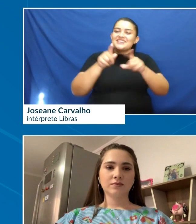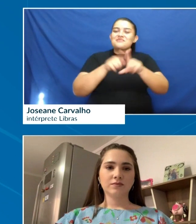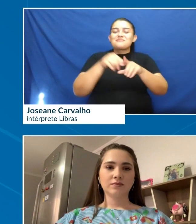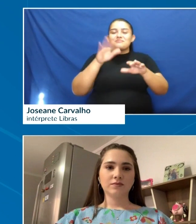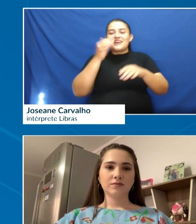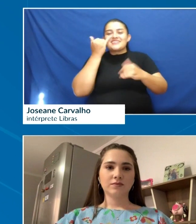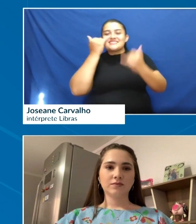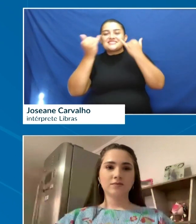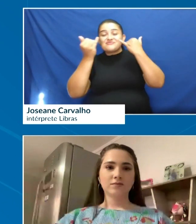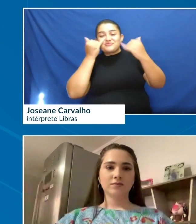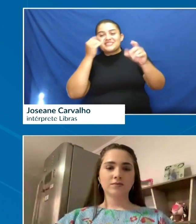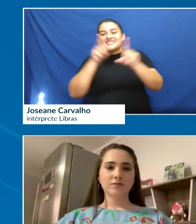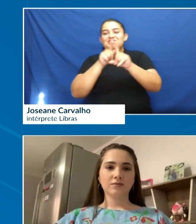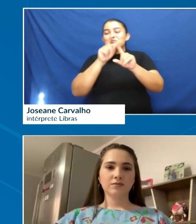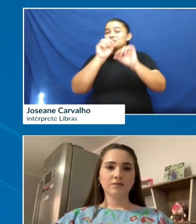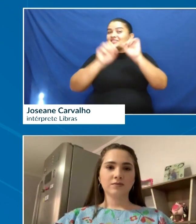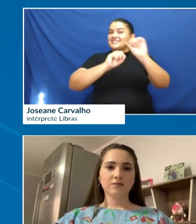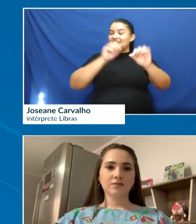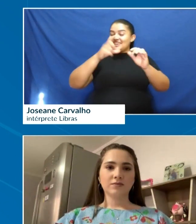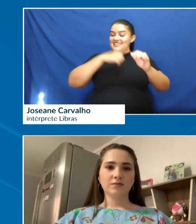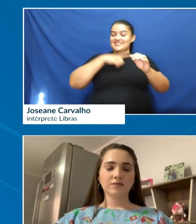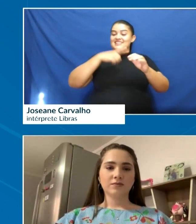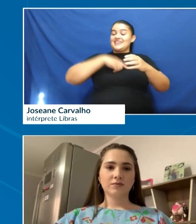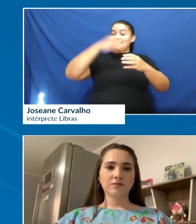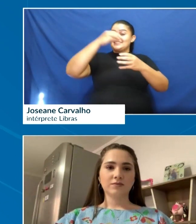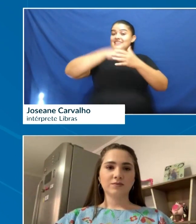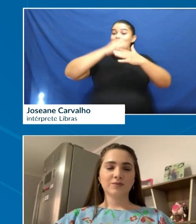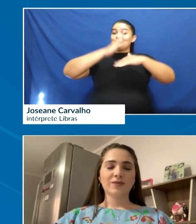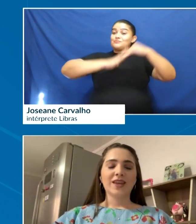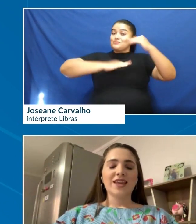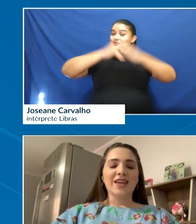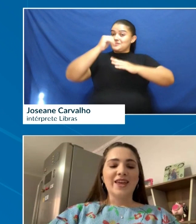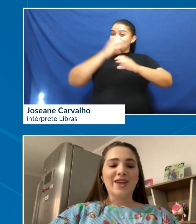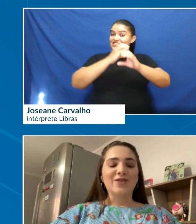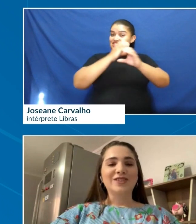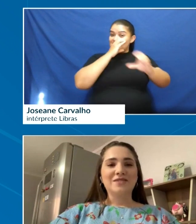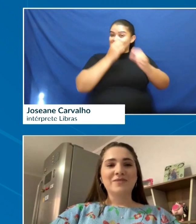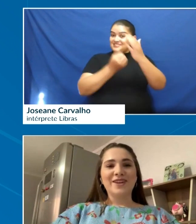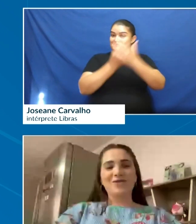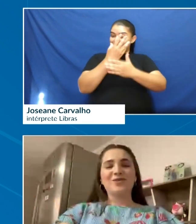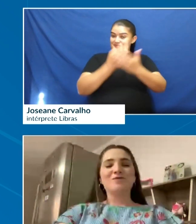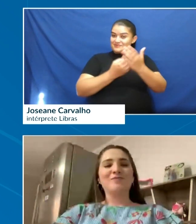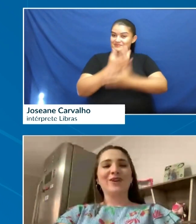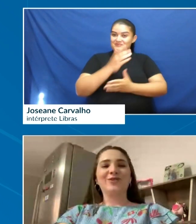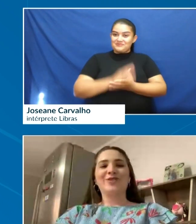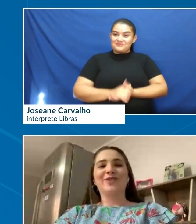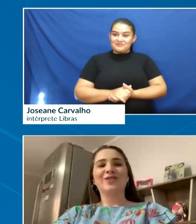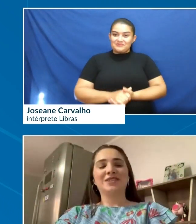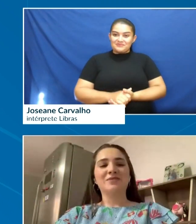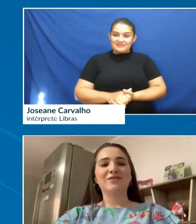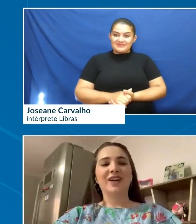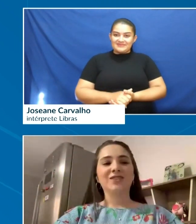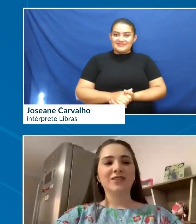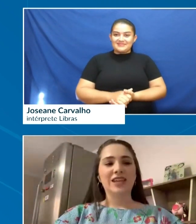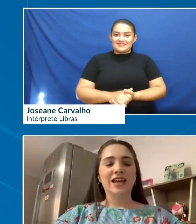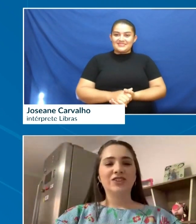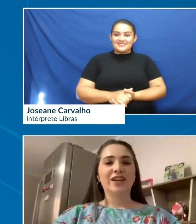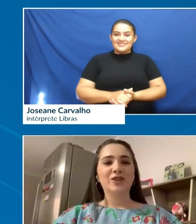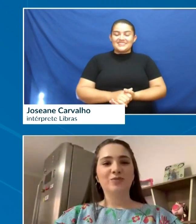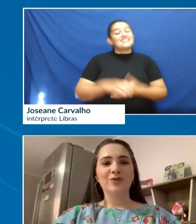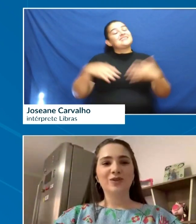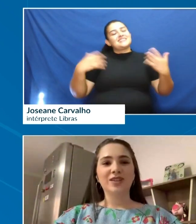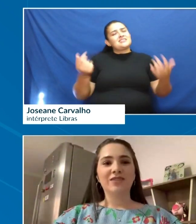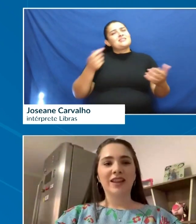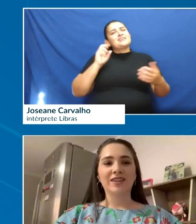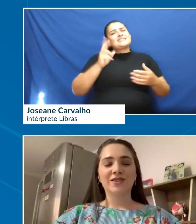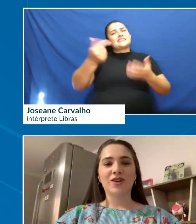informações. O que faz um profissional de engenharia da produção? Eu sempre, quando me perguntam isso, eu sempre falo que a